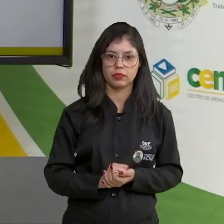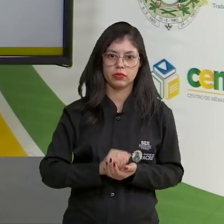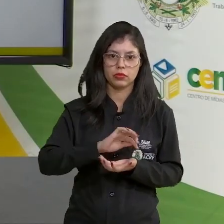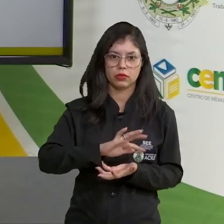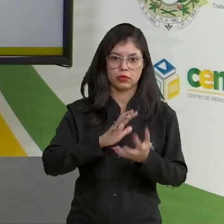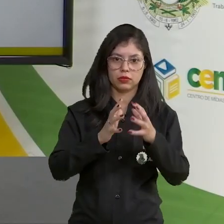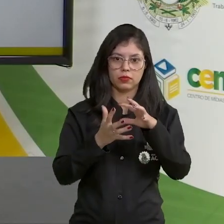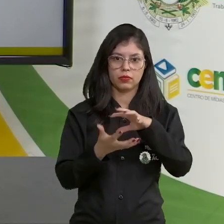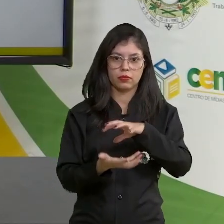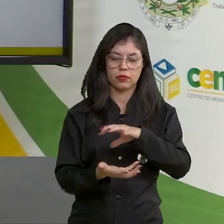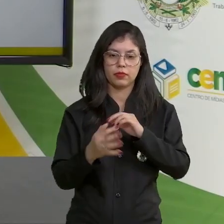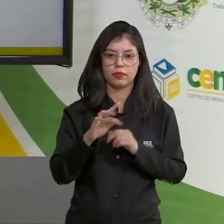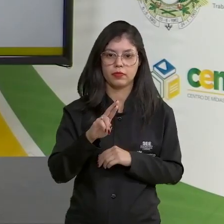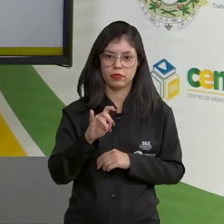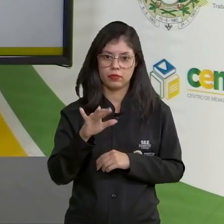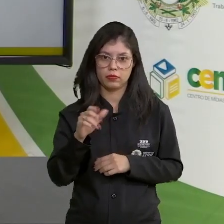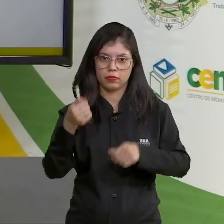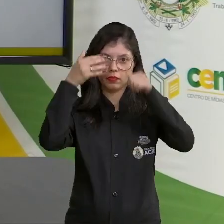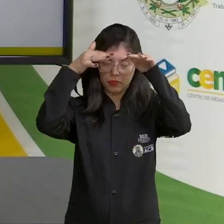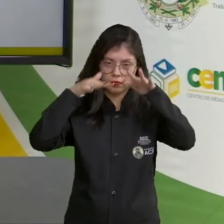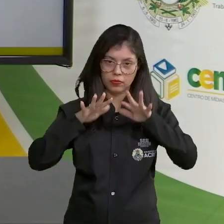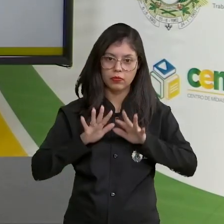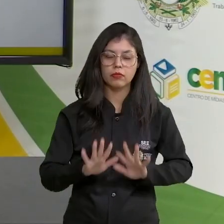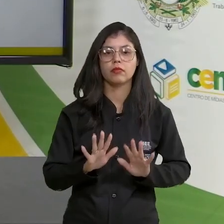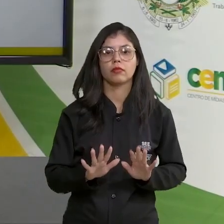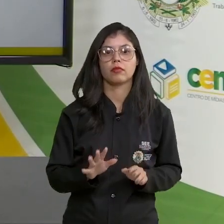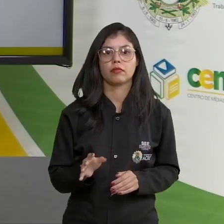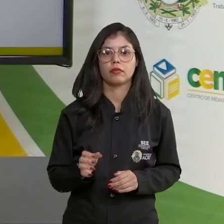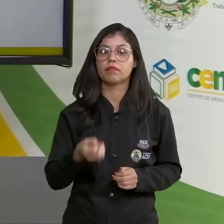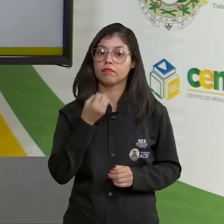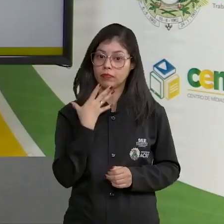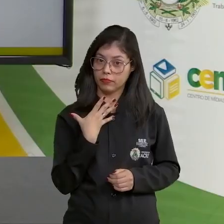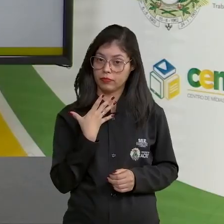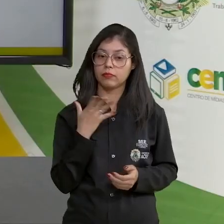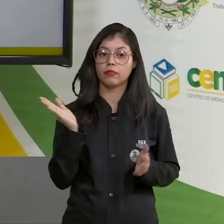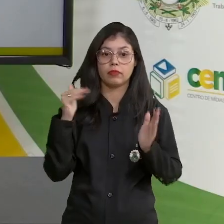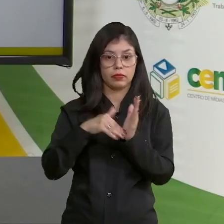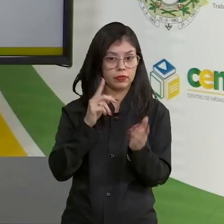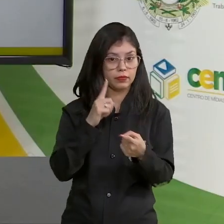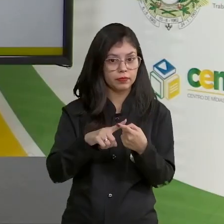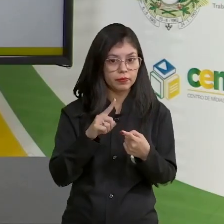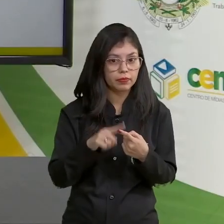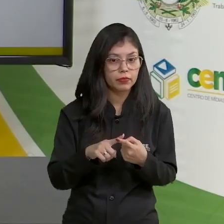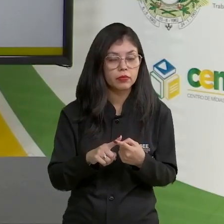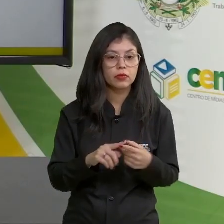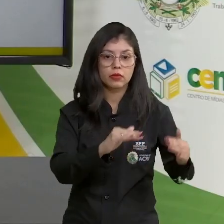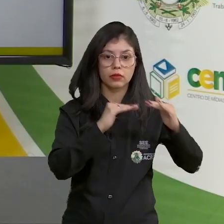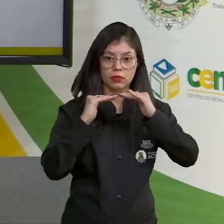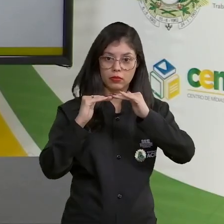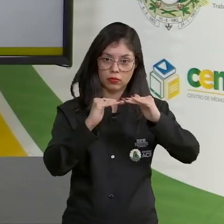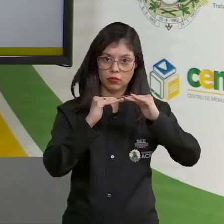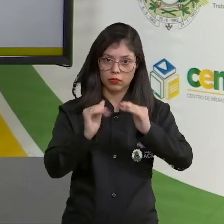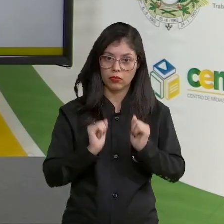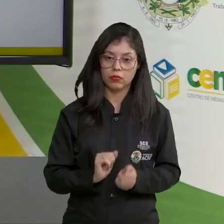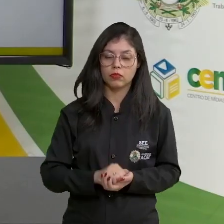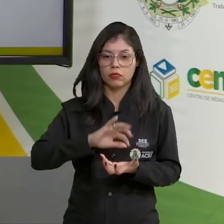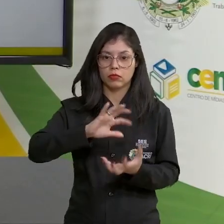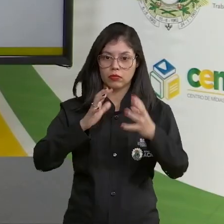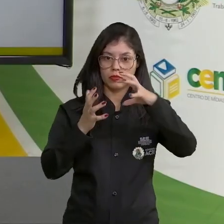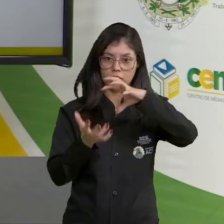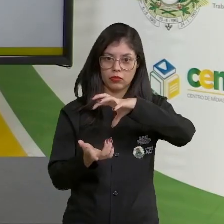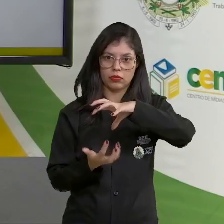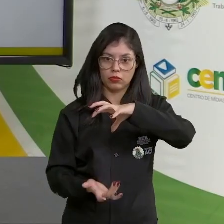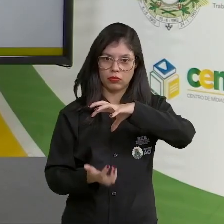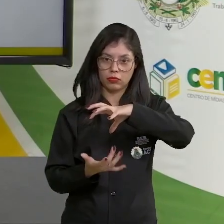efeito estufa, de uma forma natural, ela é benéfica. Até porque é ela que mantém a Terra aquecida, que é ideal para